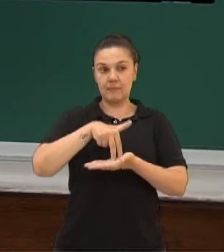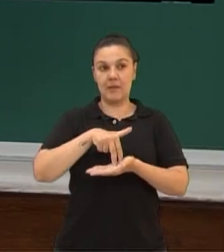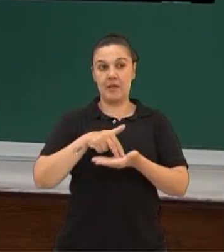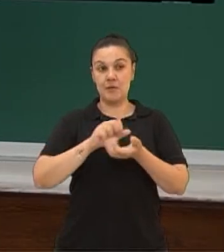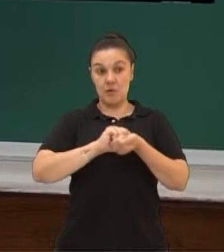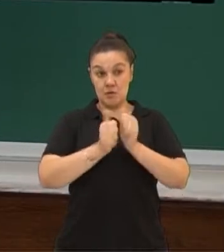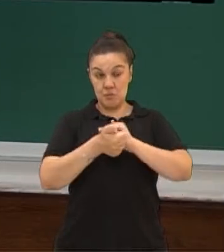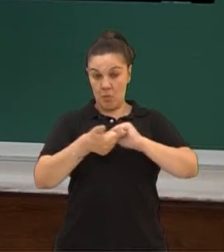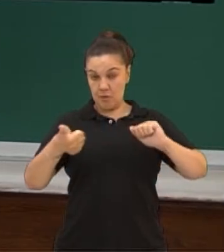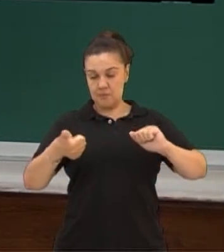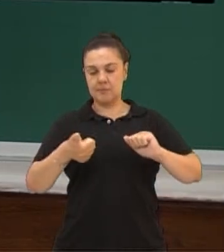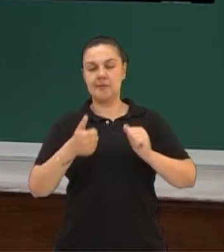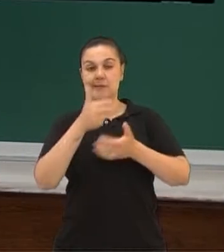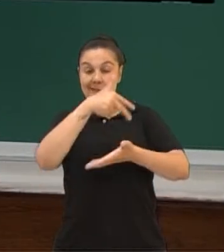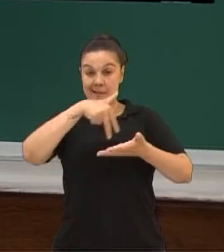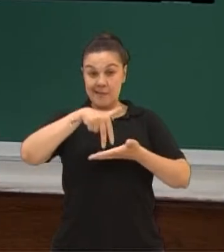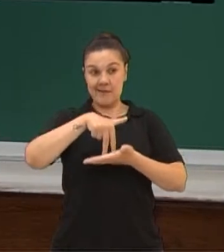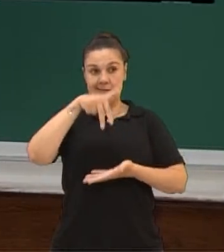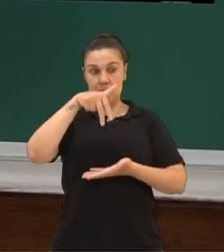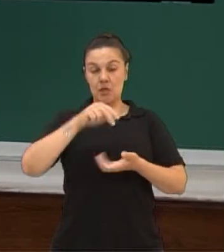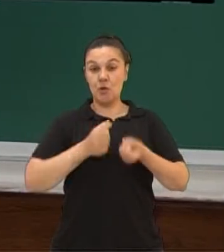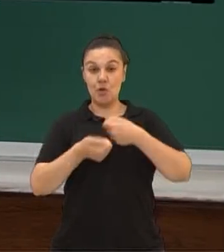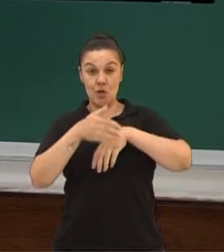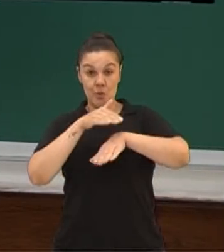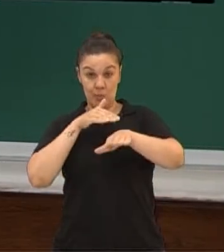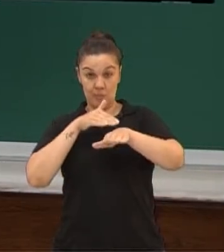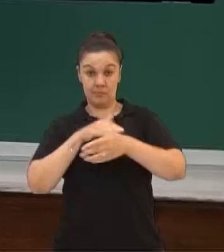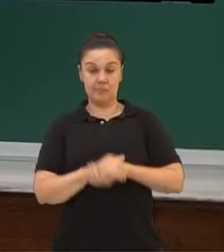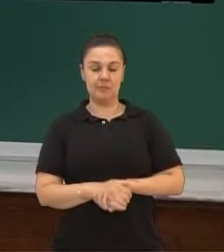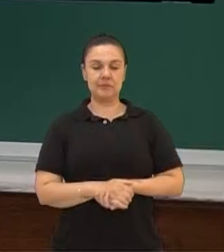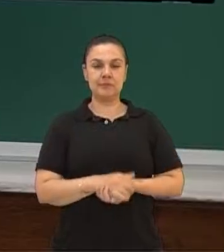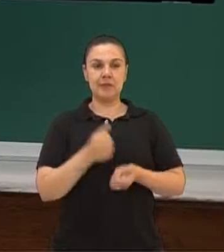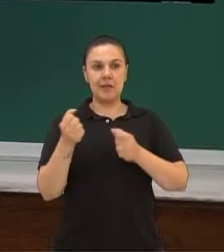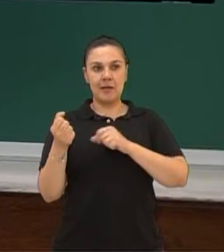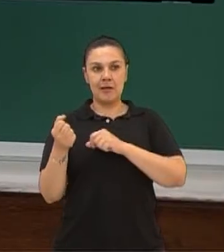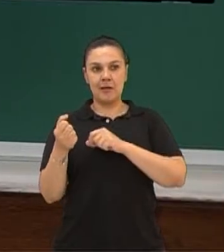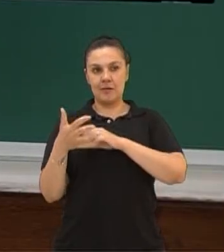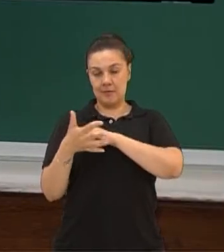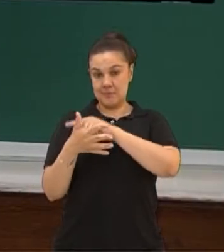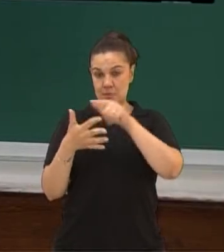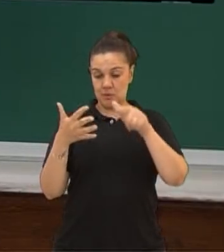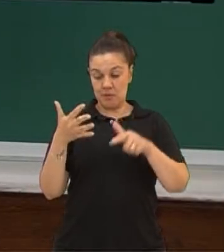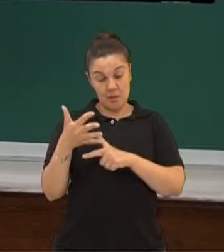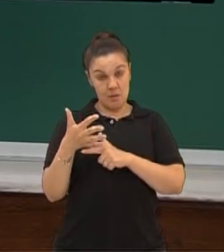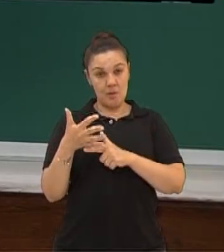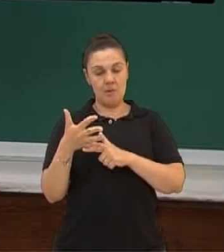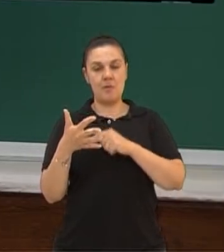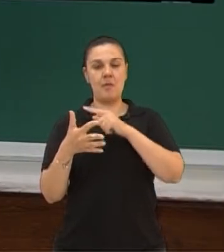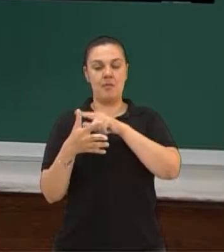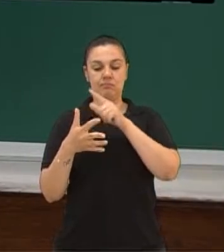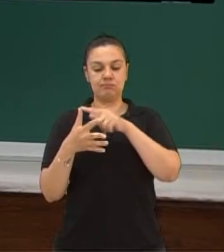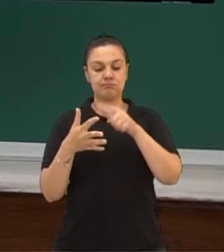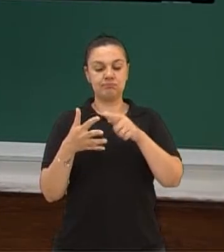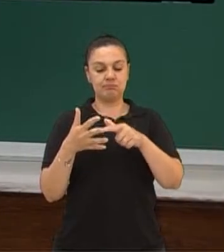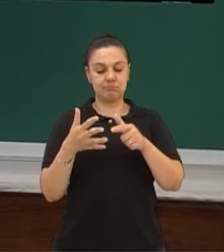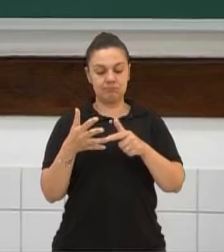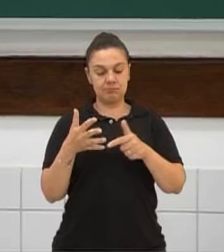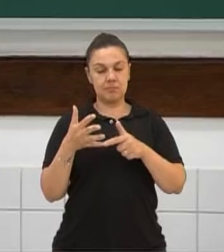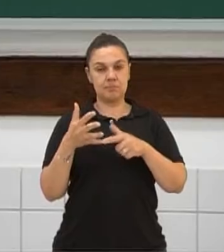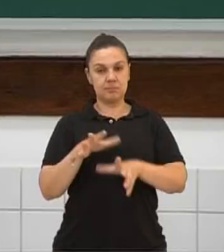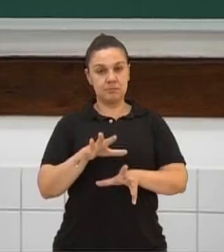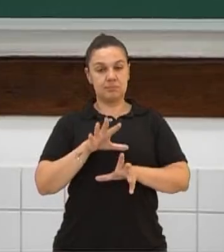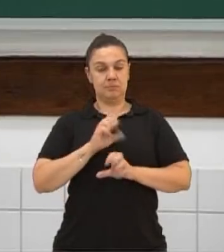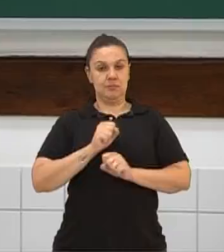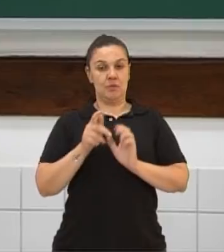ginásticas, esportes, danças e lutas. Então, esses 5 conteúdos, ali inspirados